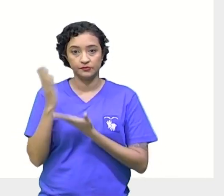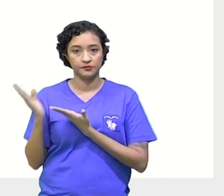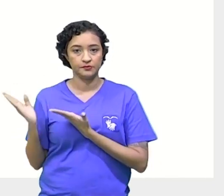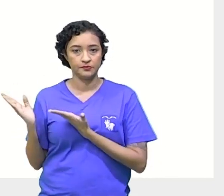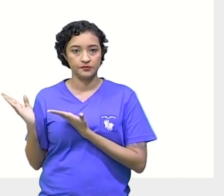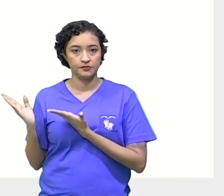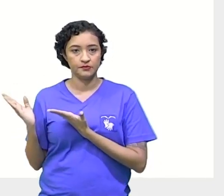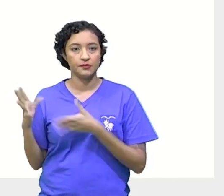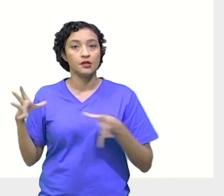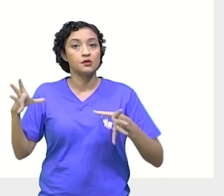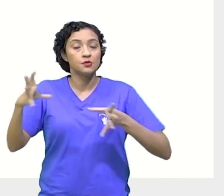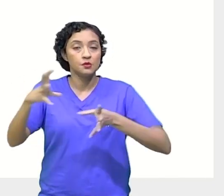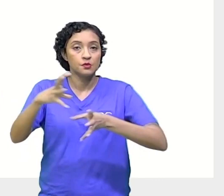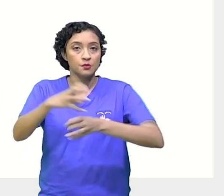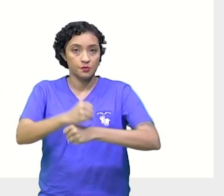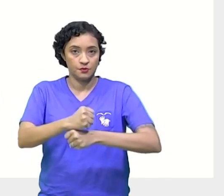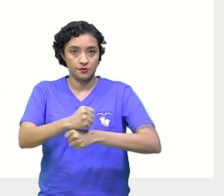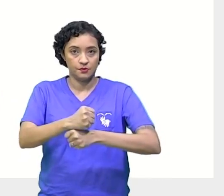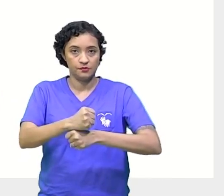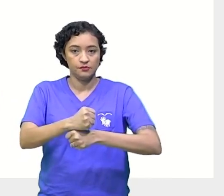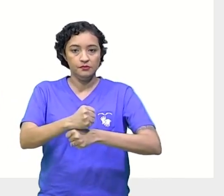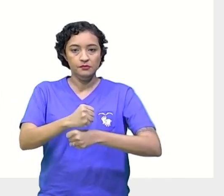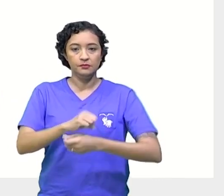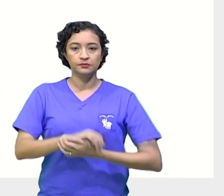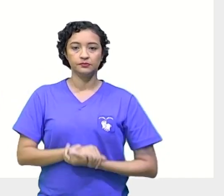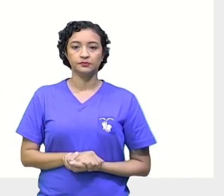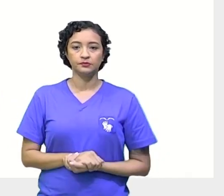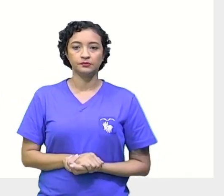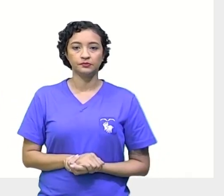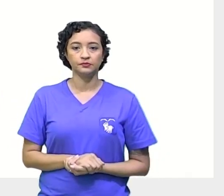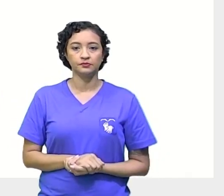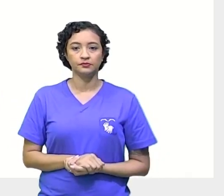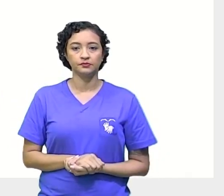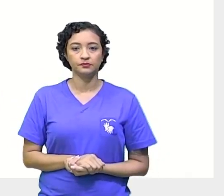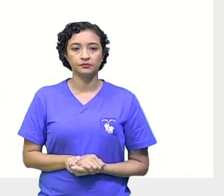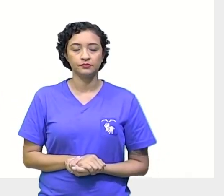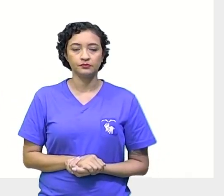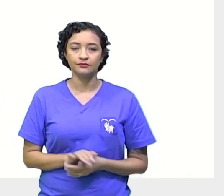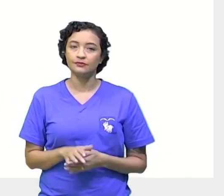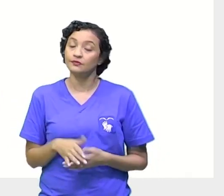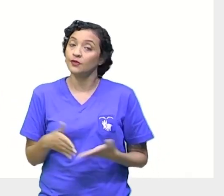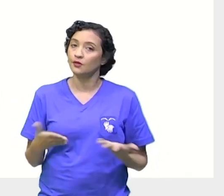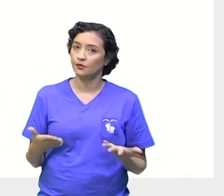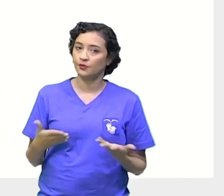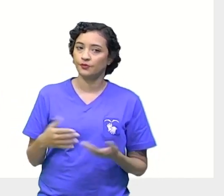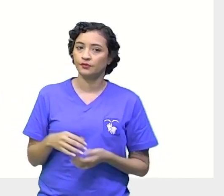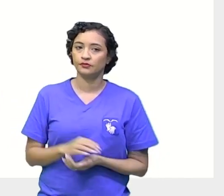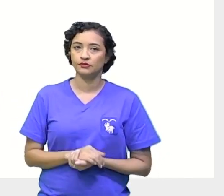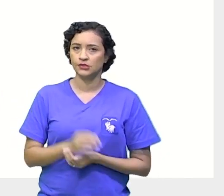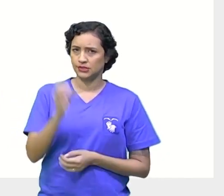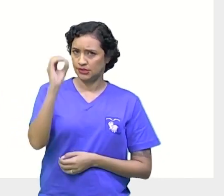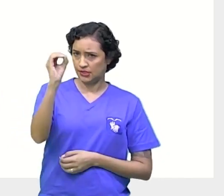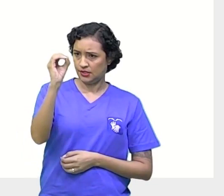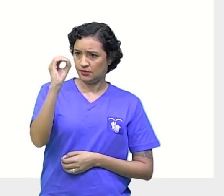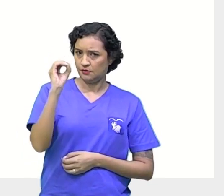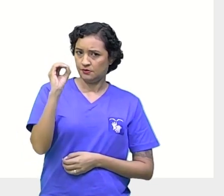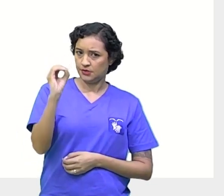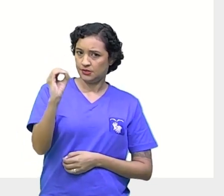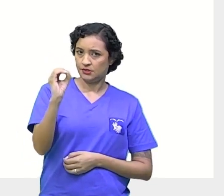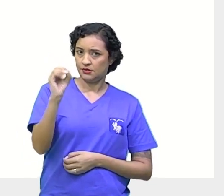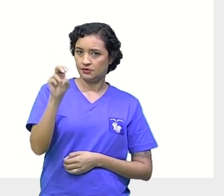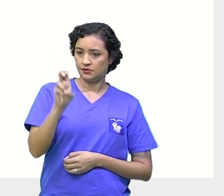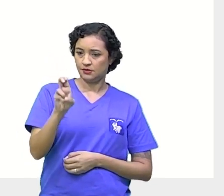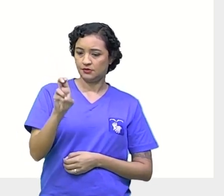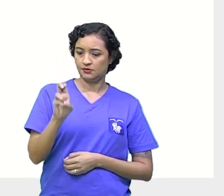aí essa soma Tá certo nós vamos fazer aí bom temos aqui 0 + 0 a 0